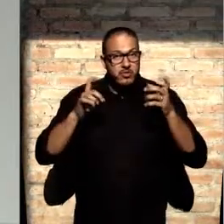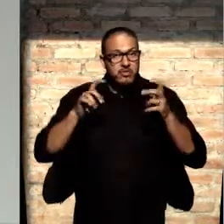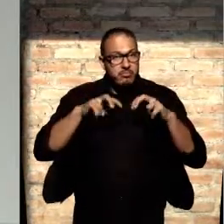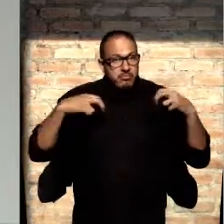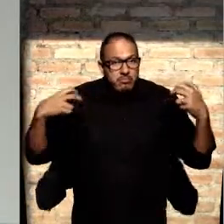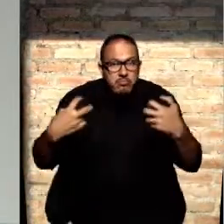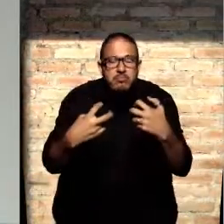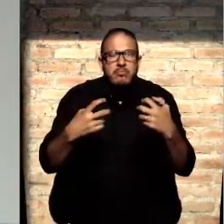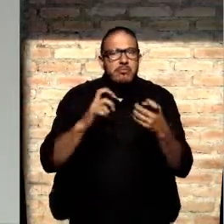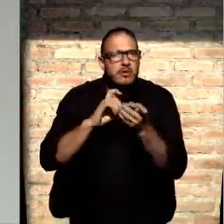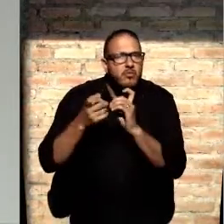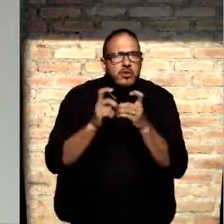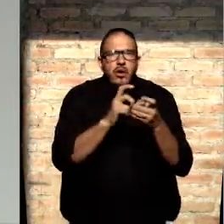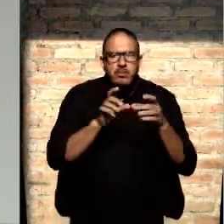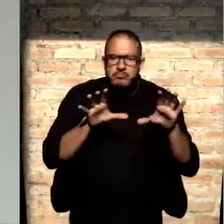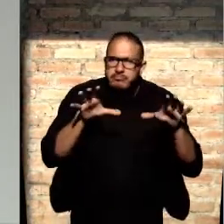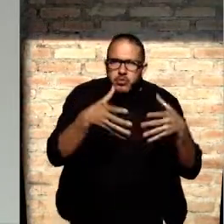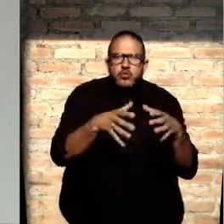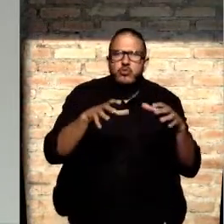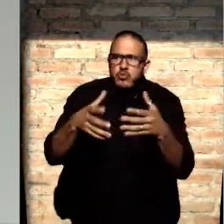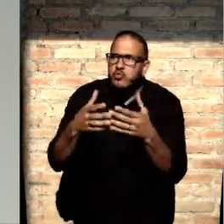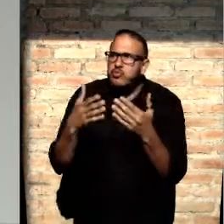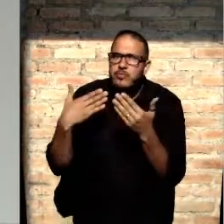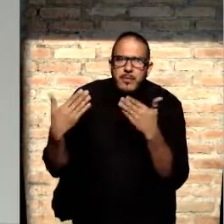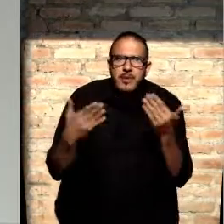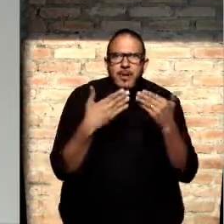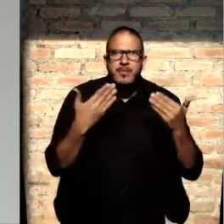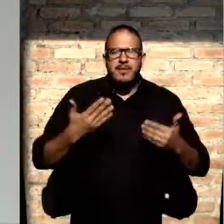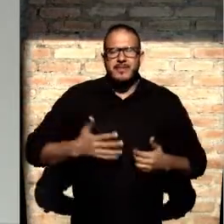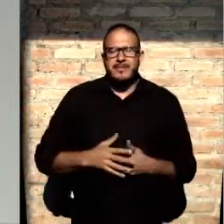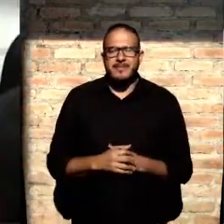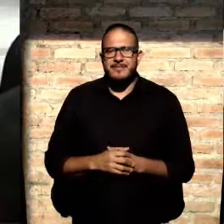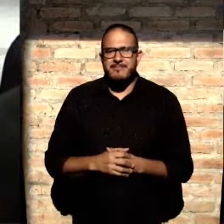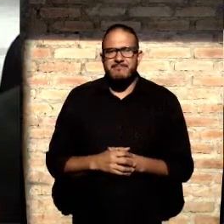da comunidade eu tenho